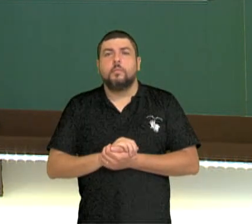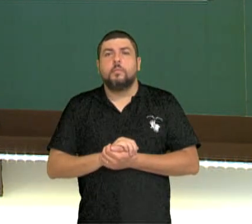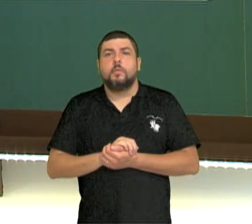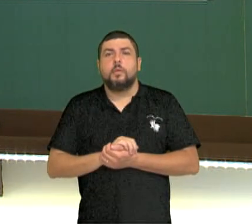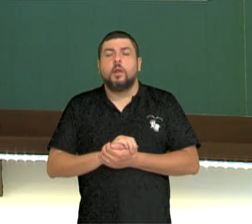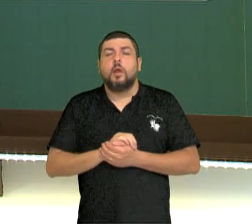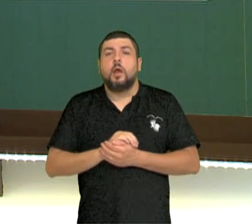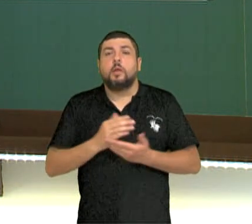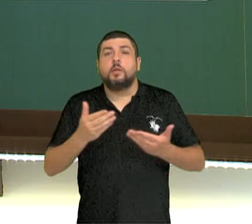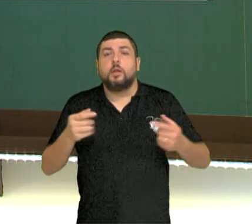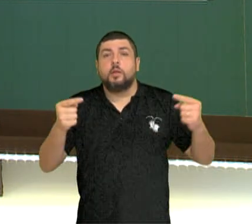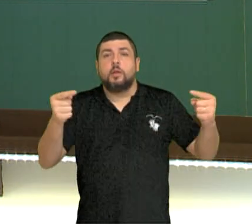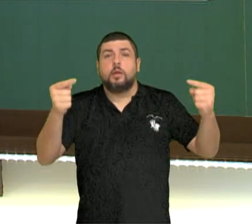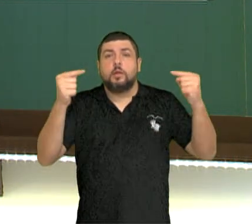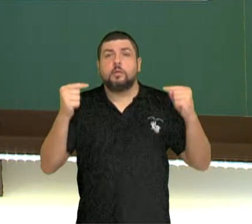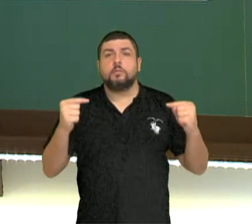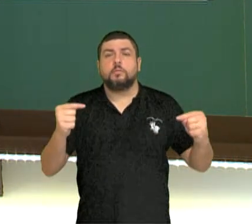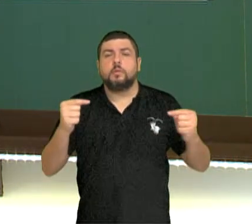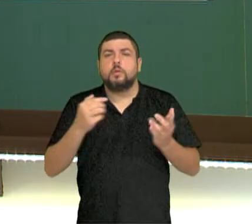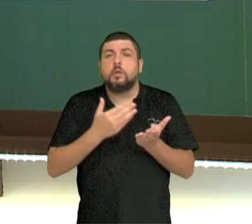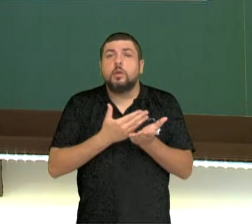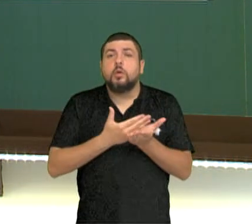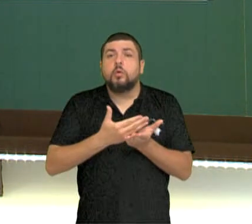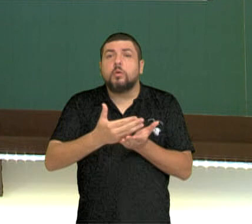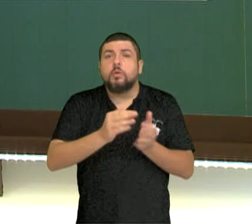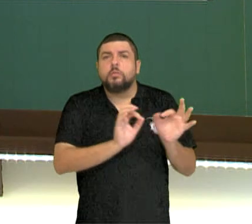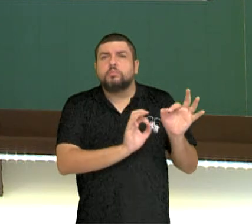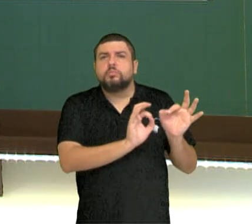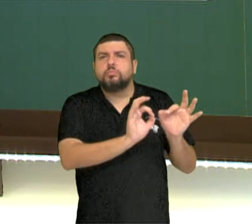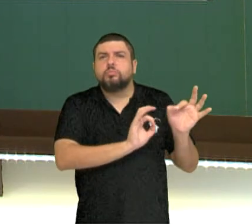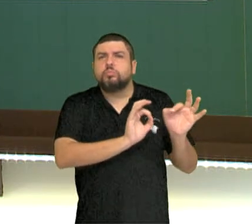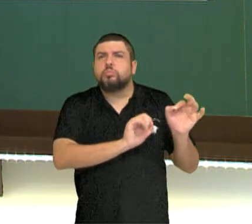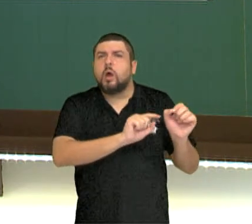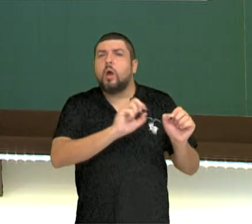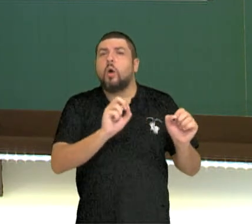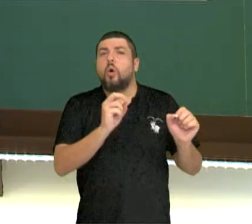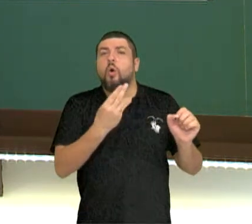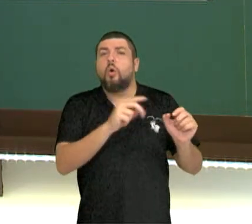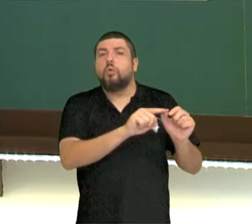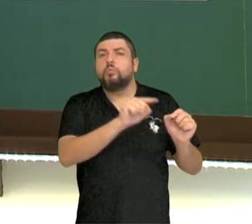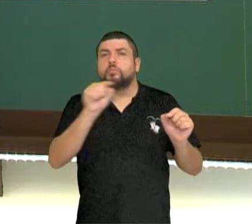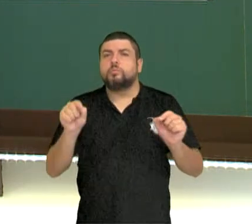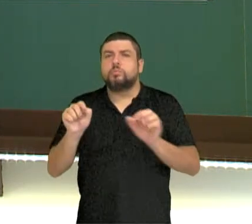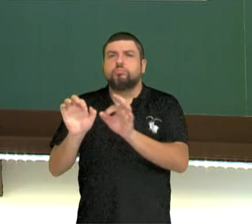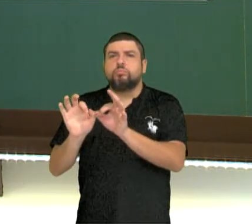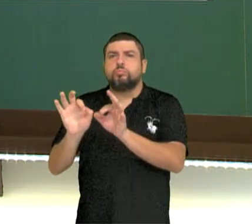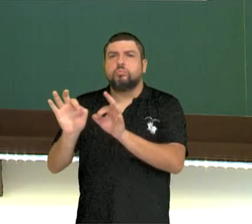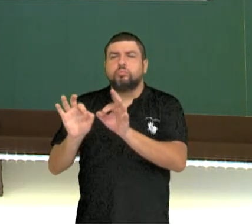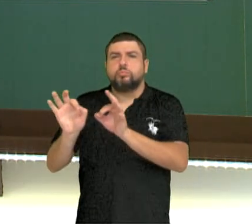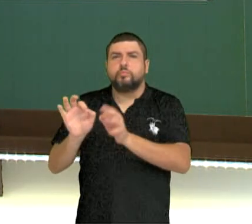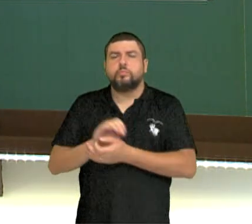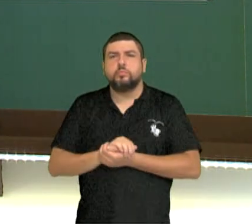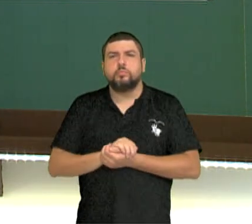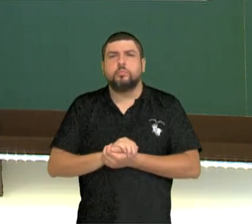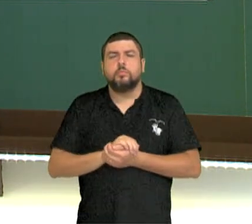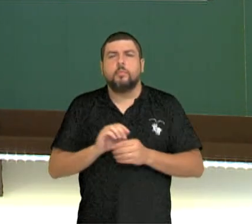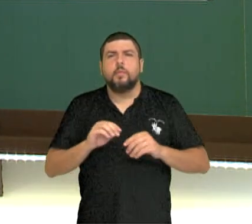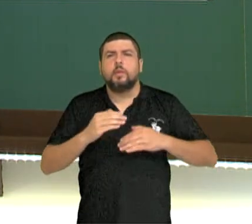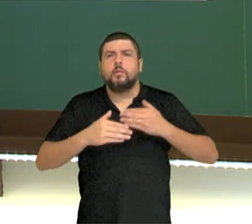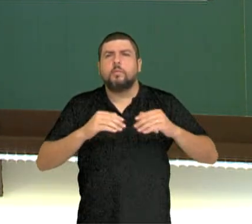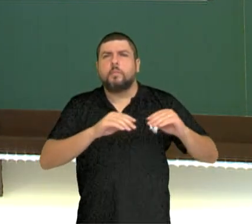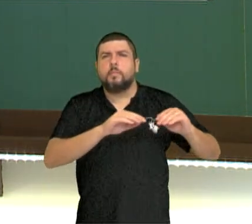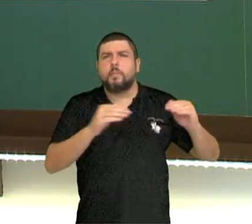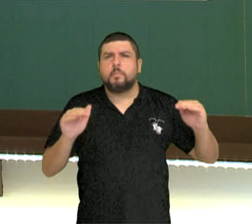alterar. A gente faz as alterações, né, até que a gente chega a uma proporção